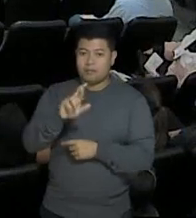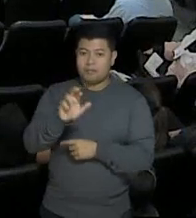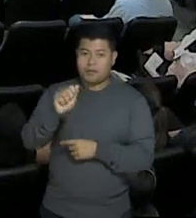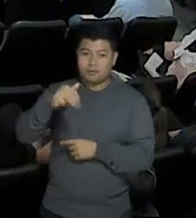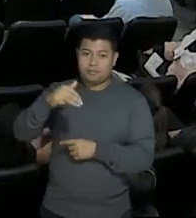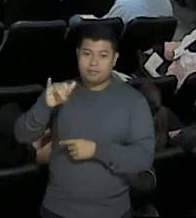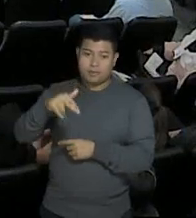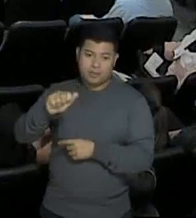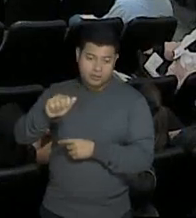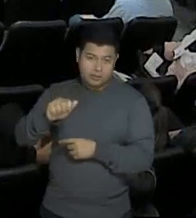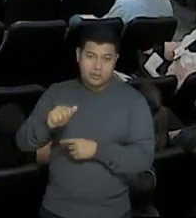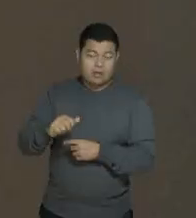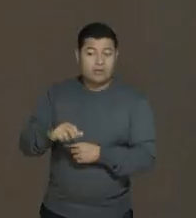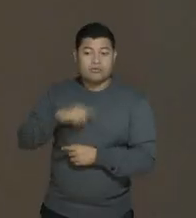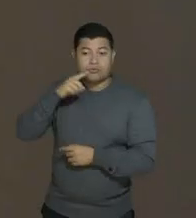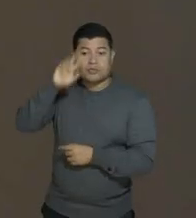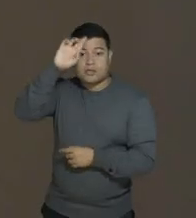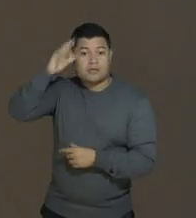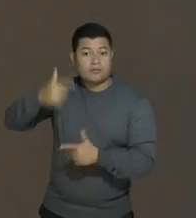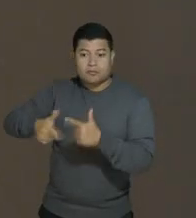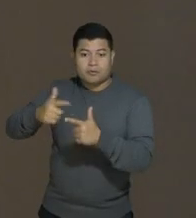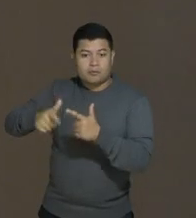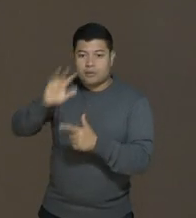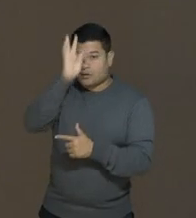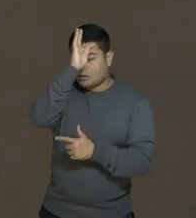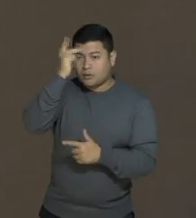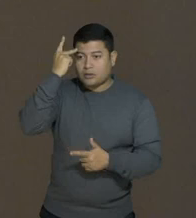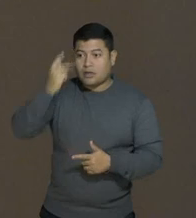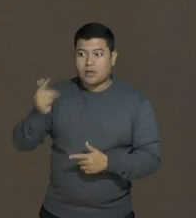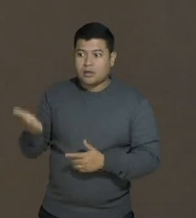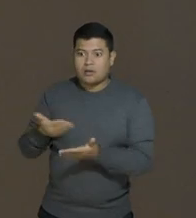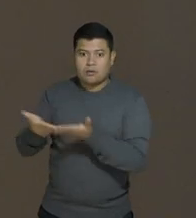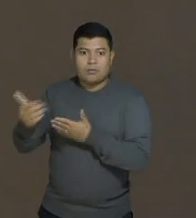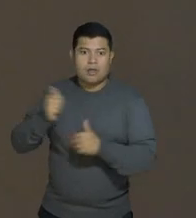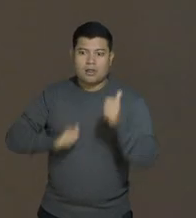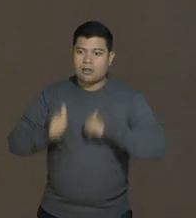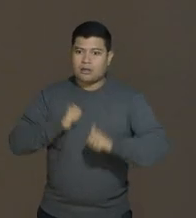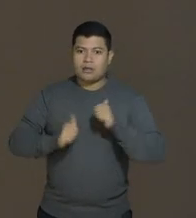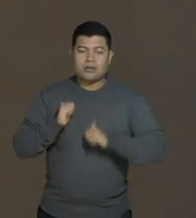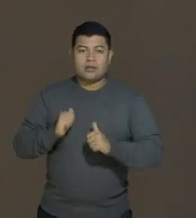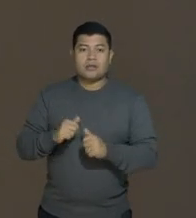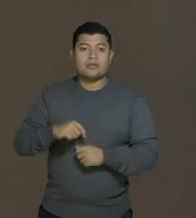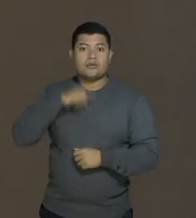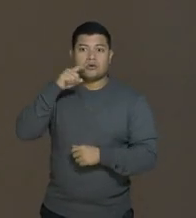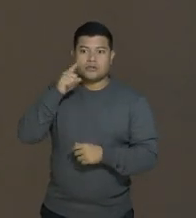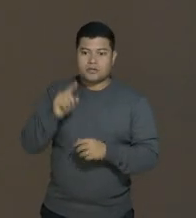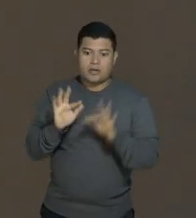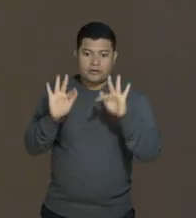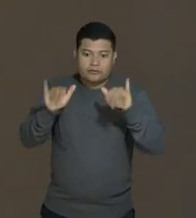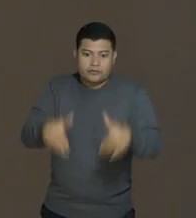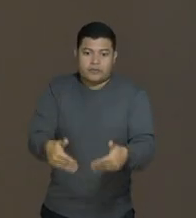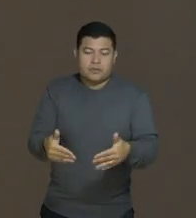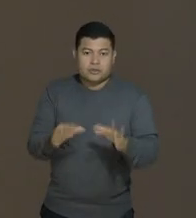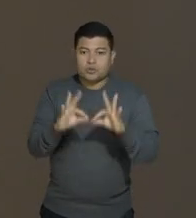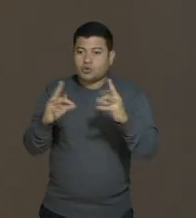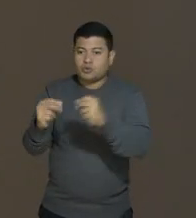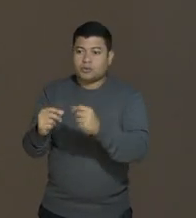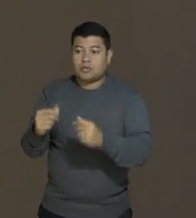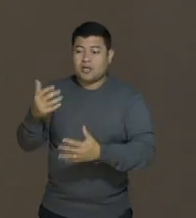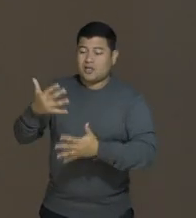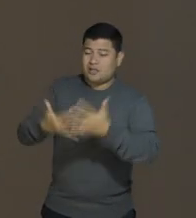do TDAH. E aí ele fica ansioso, porque não tem concentração, ele não acaba as coisas. Então, atrapalha muito a vida dele,